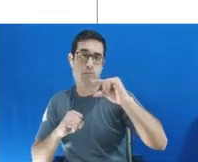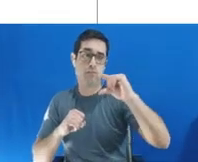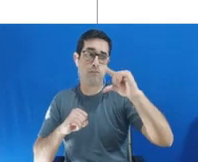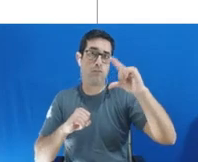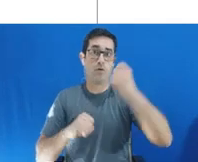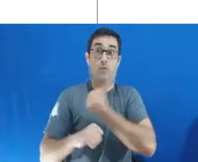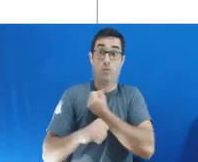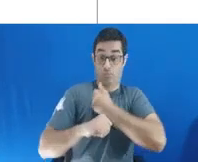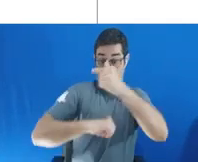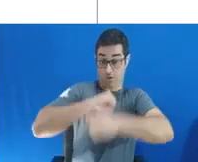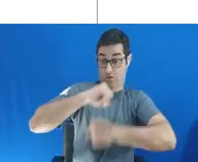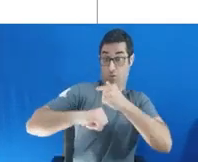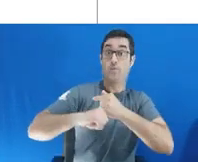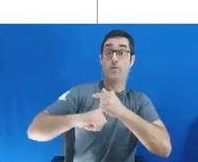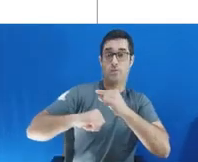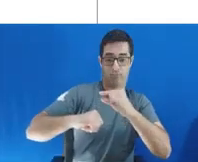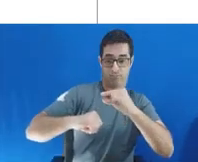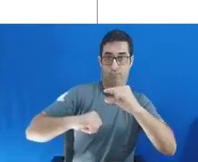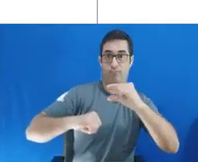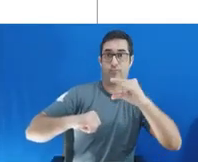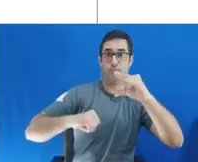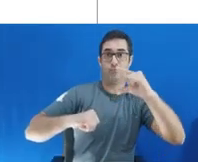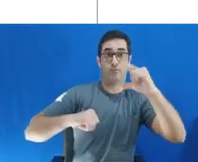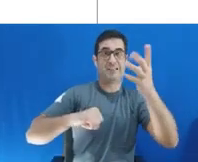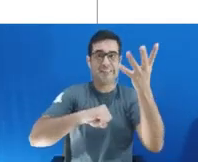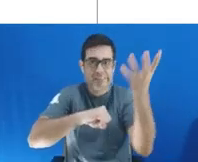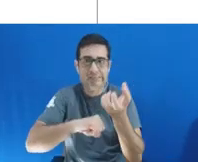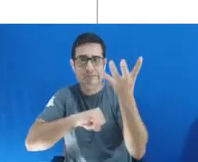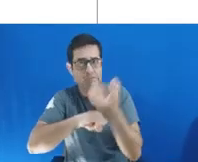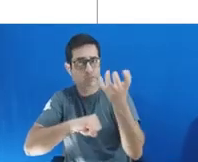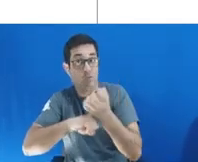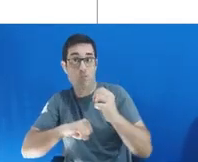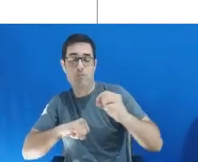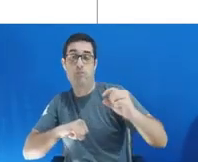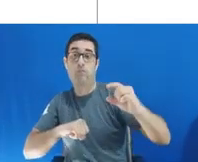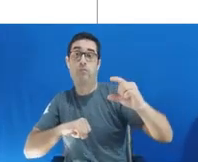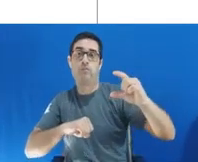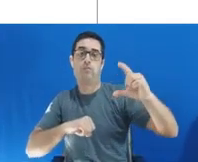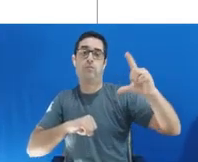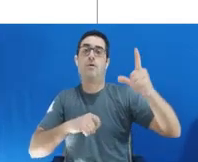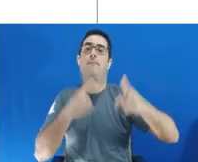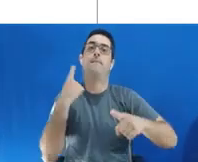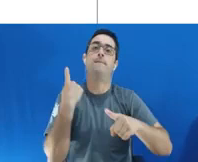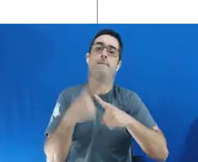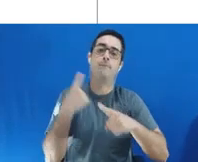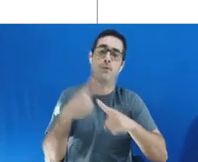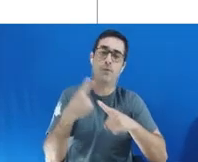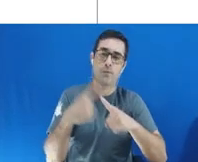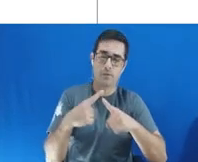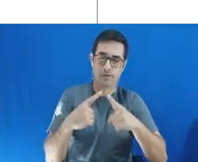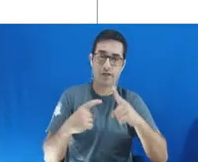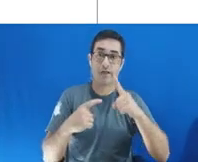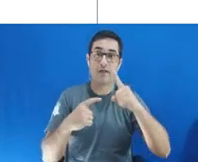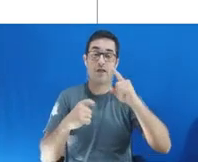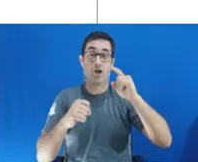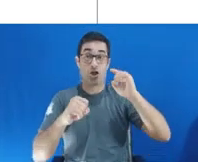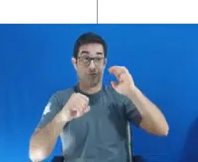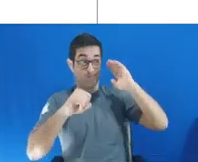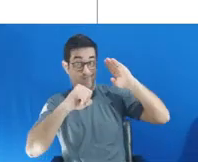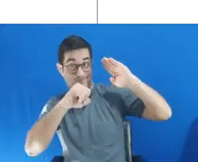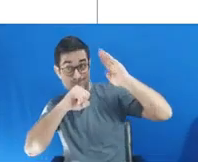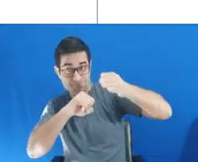o número atômico, eu aumento a carga nuclear efetiva. Por quê? Porque o parâmetro